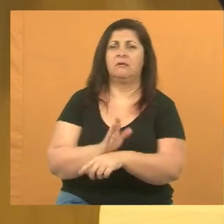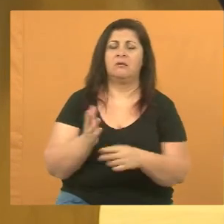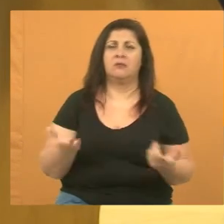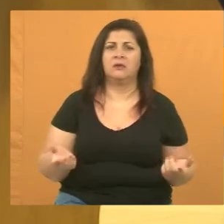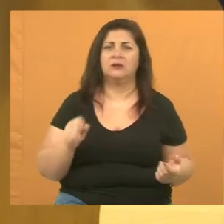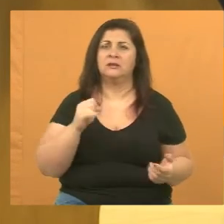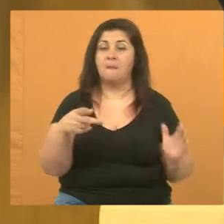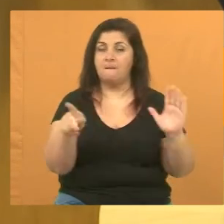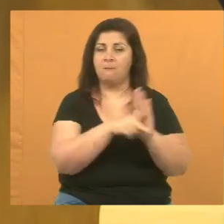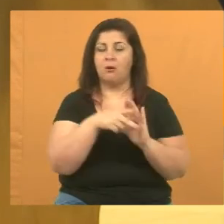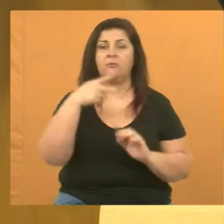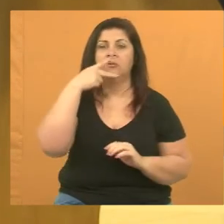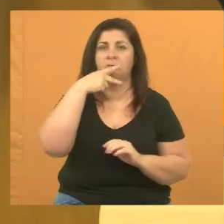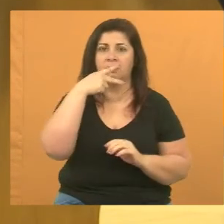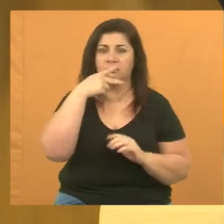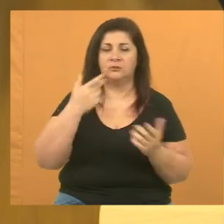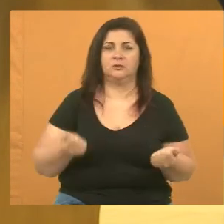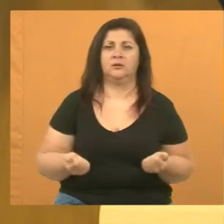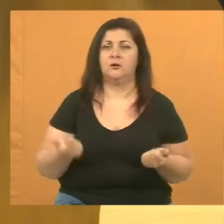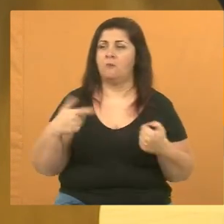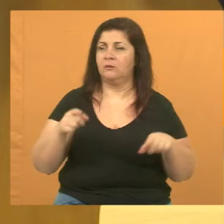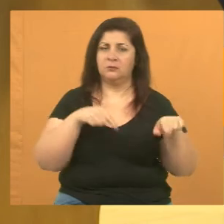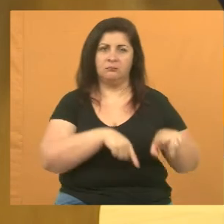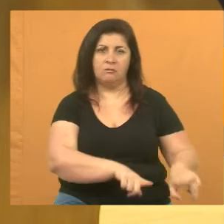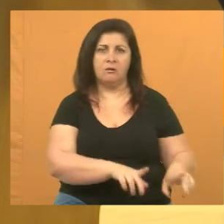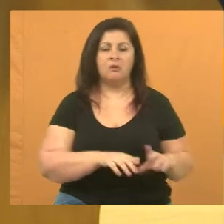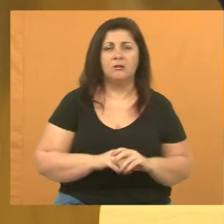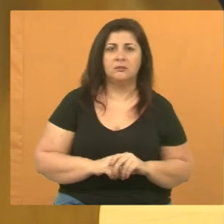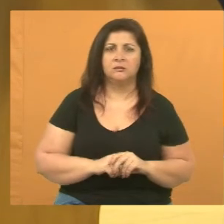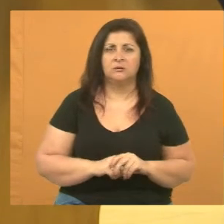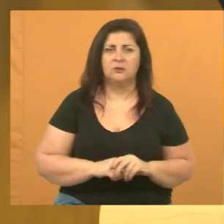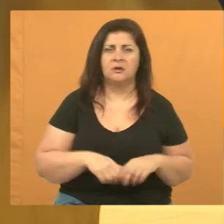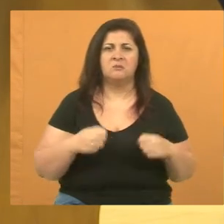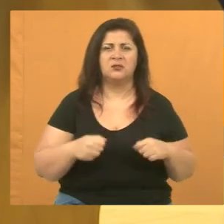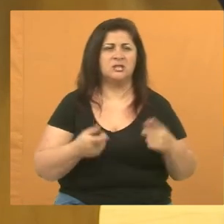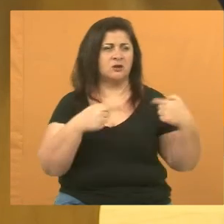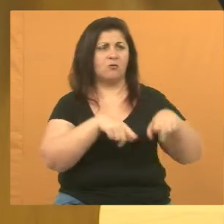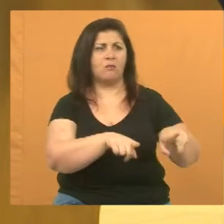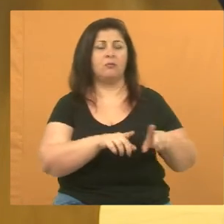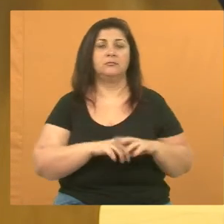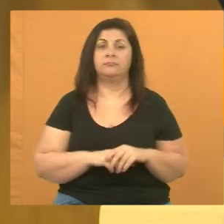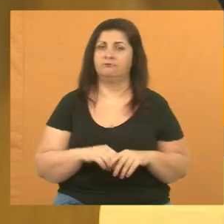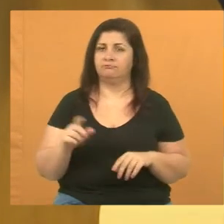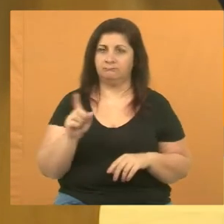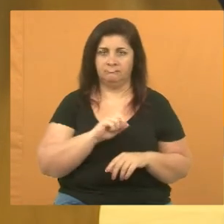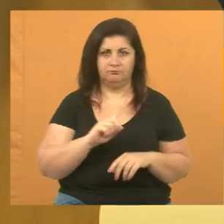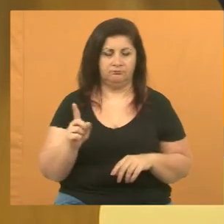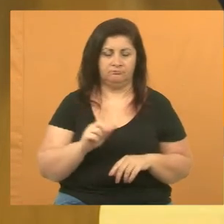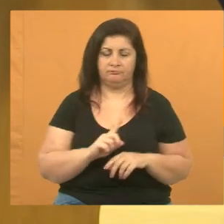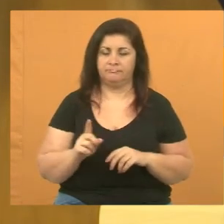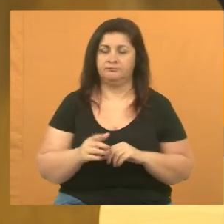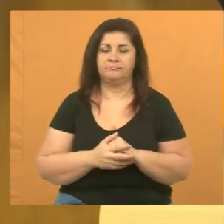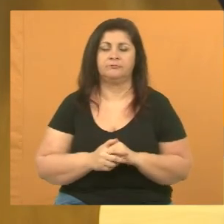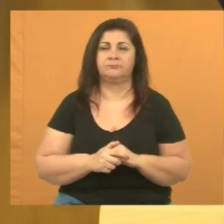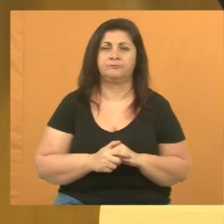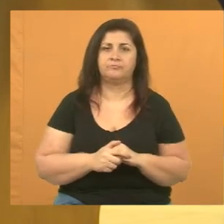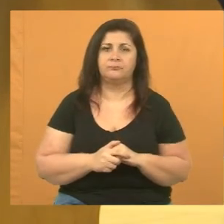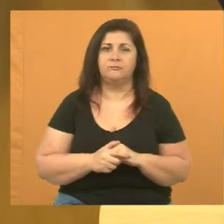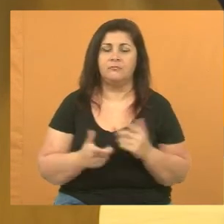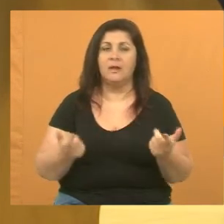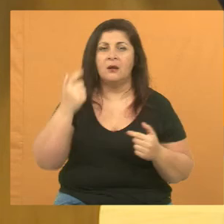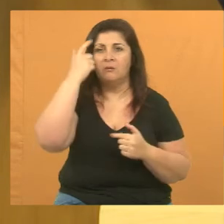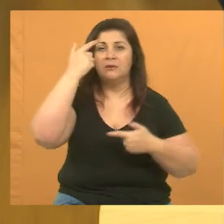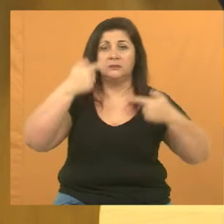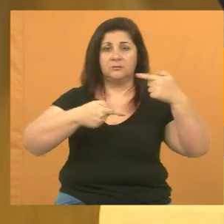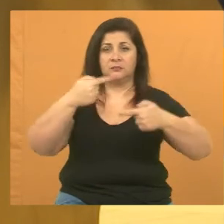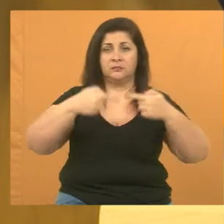se pertence a um partido e o outro é o oposto que está enviando um projeto, tem que ser contra. Eu não trabalho assim, eu acho que a política